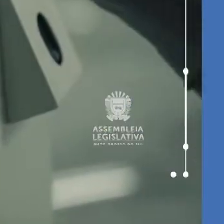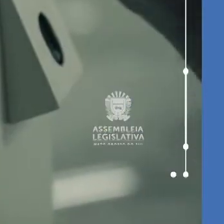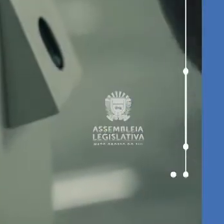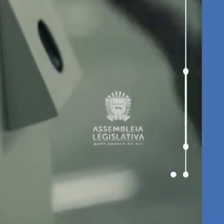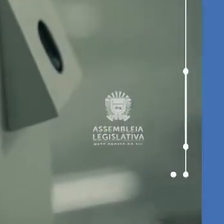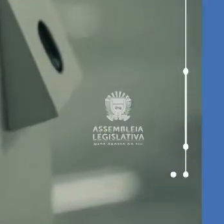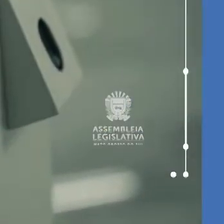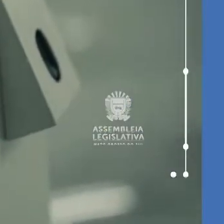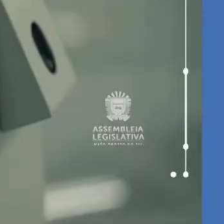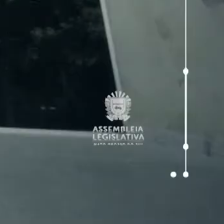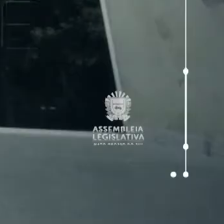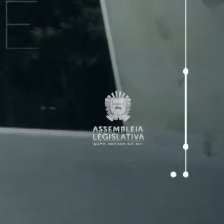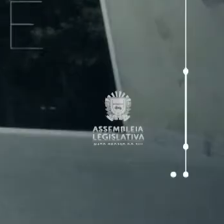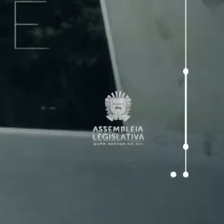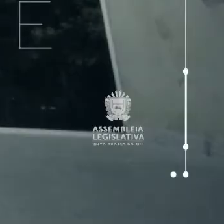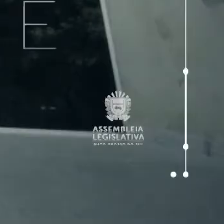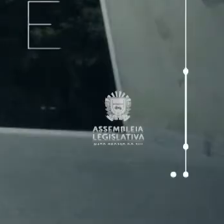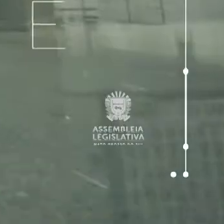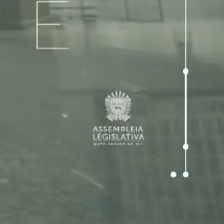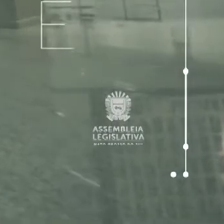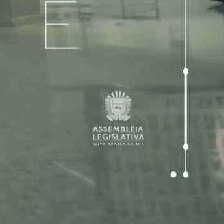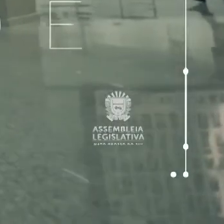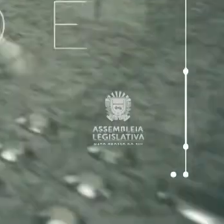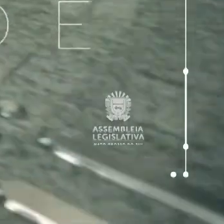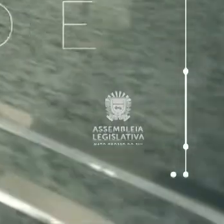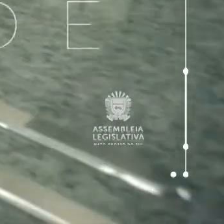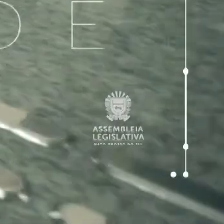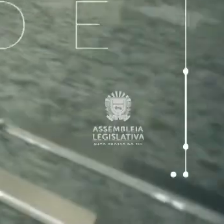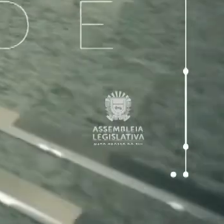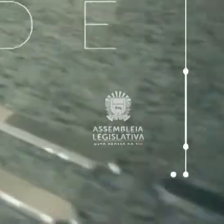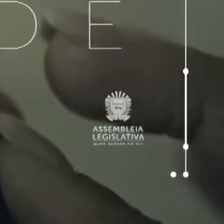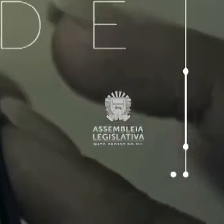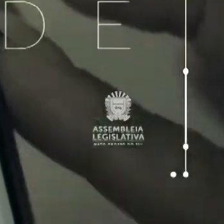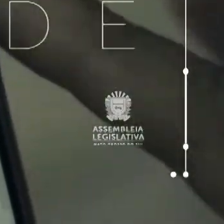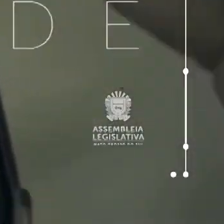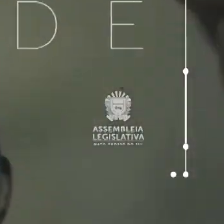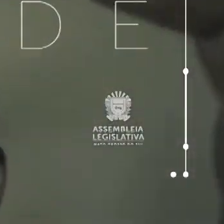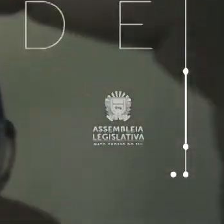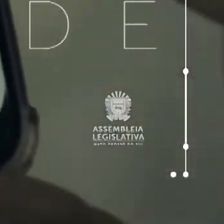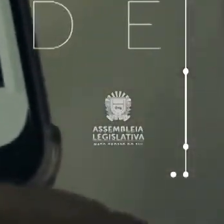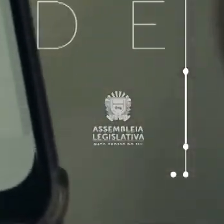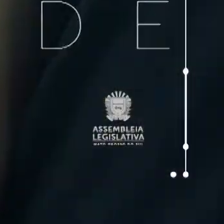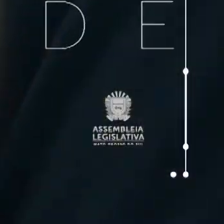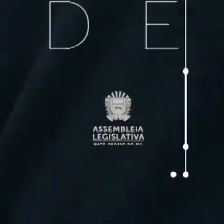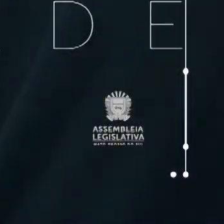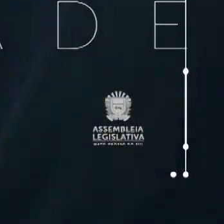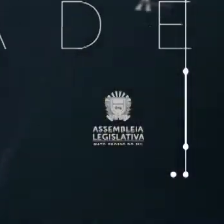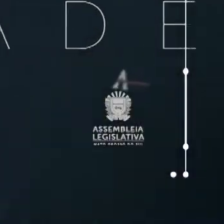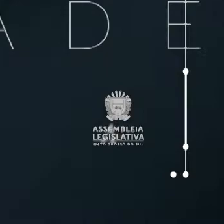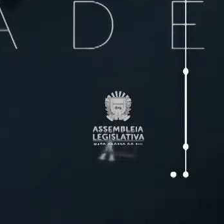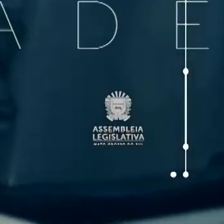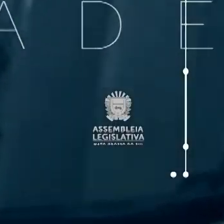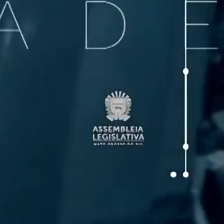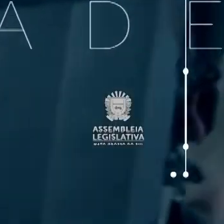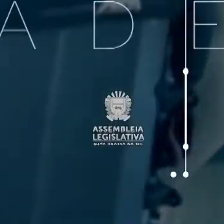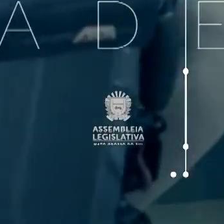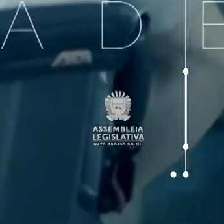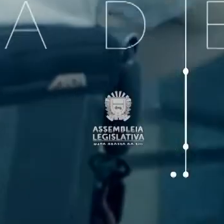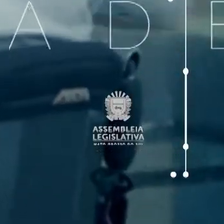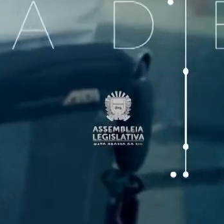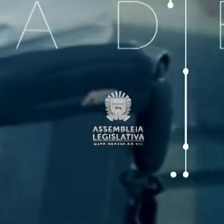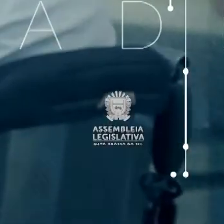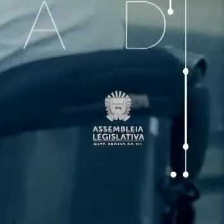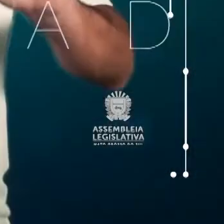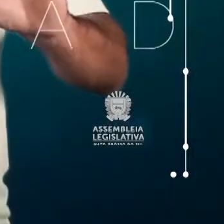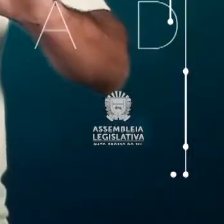moderna próxima do cidadão. Ao eliminar as barreiras físicas e de comunicação entre o parlamento e a comunidade, a Casa de Leis